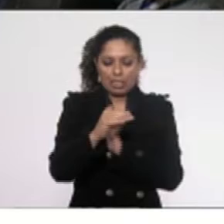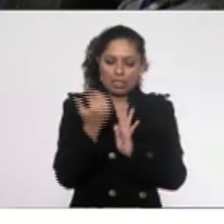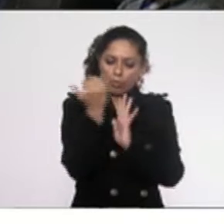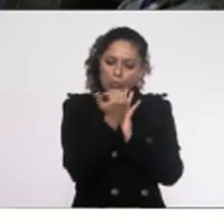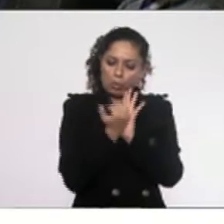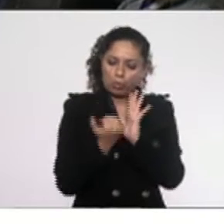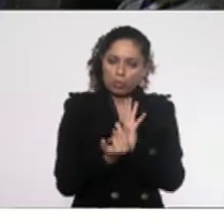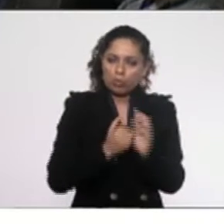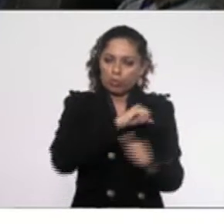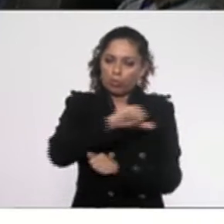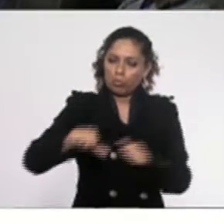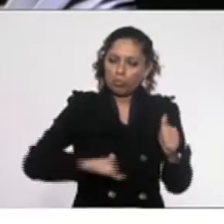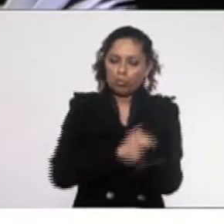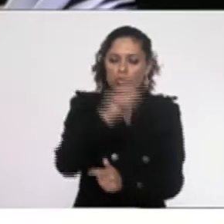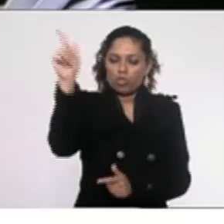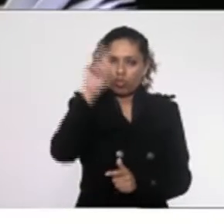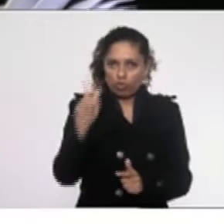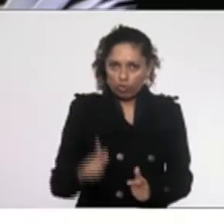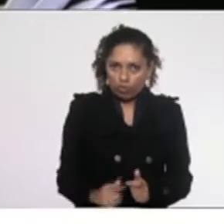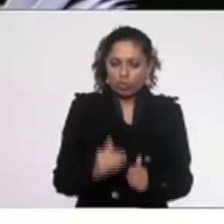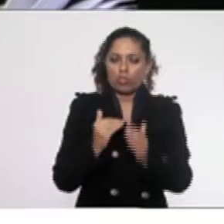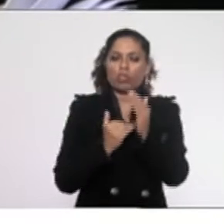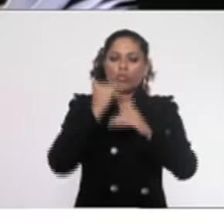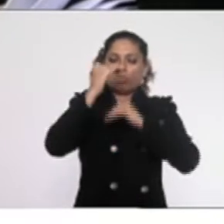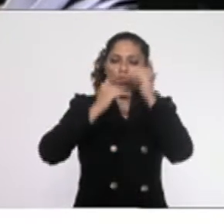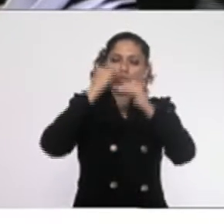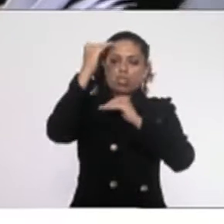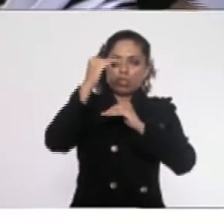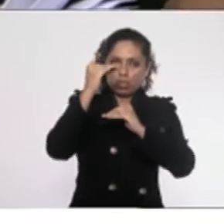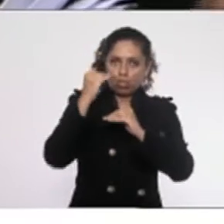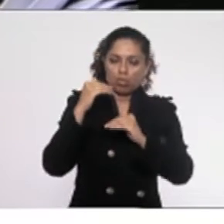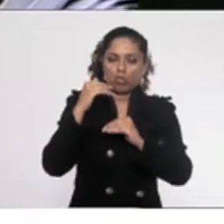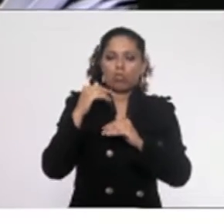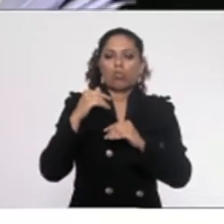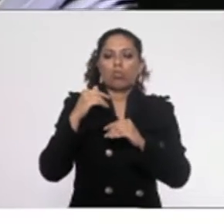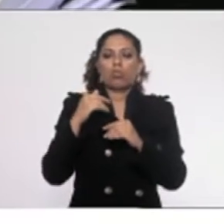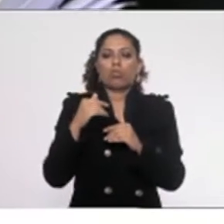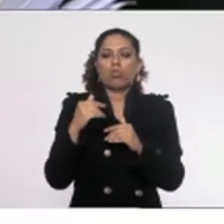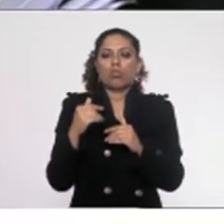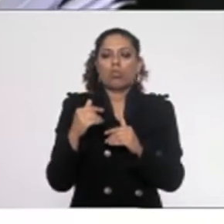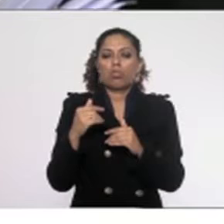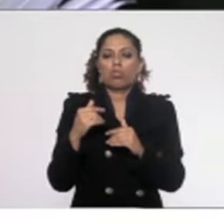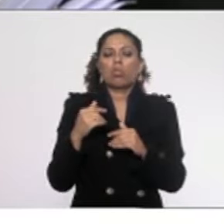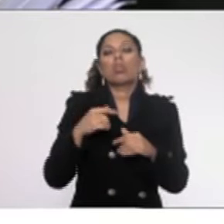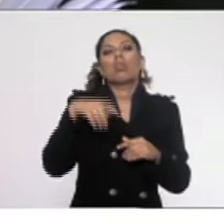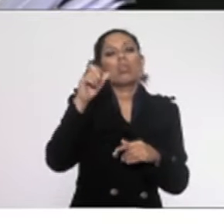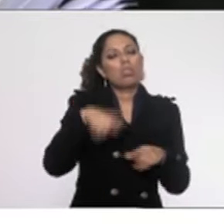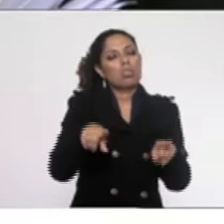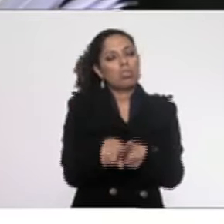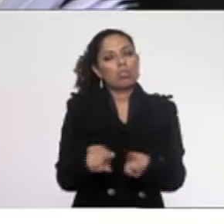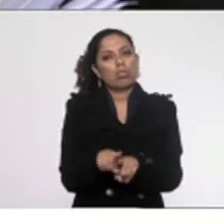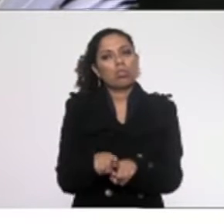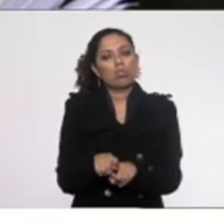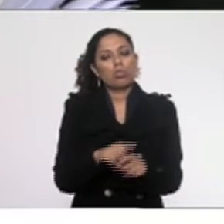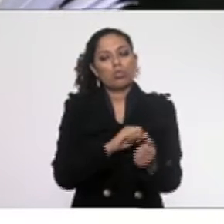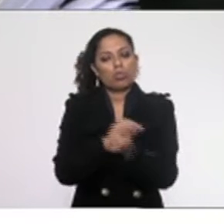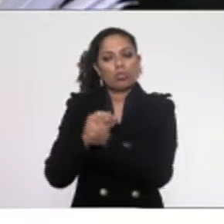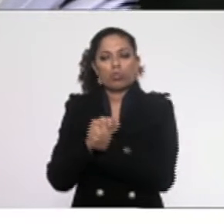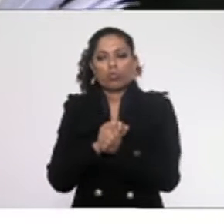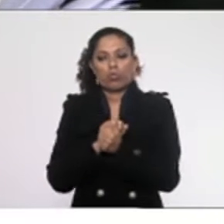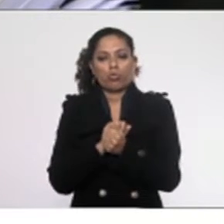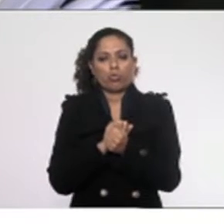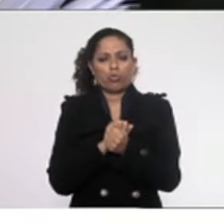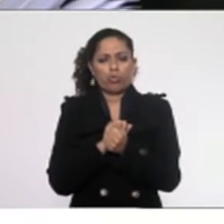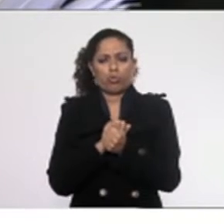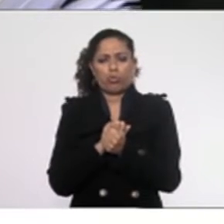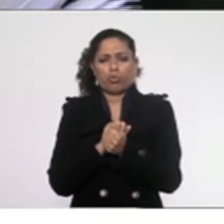objetivando a modernização de gestão, a aceleração da eficiência pública e o equilíbrio fiscal, e necessariamente,